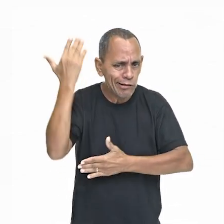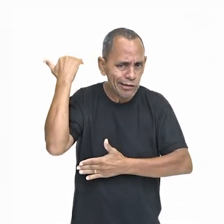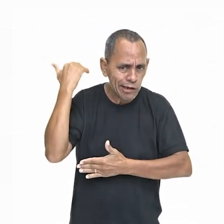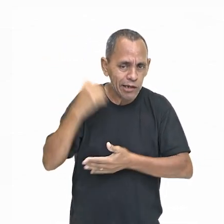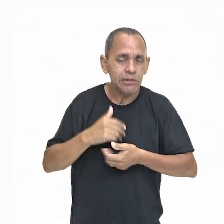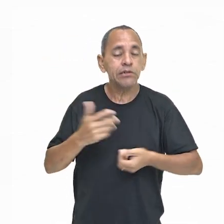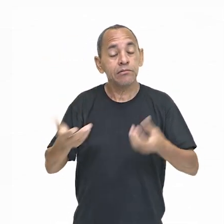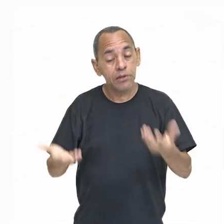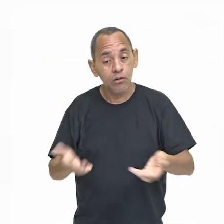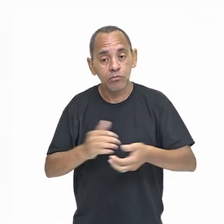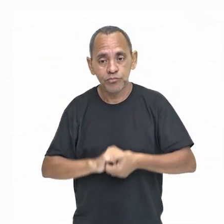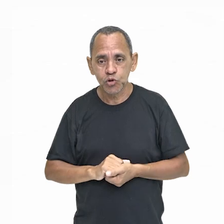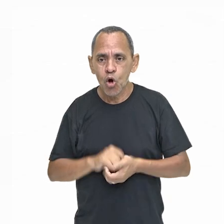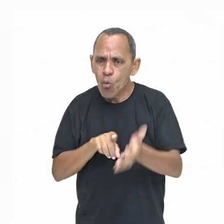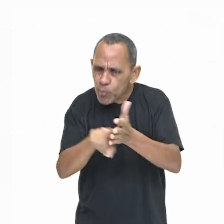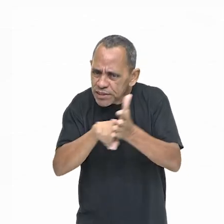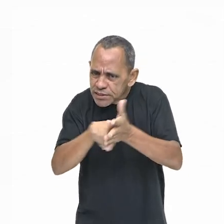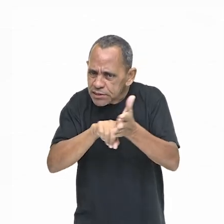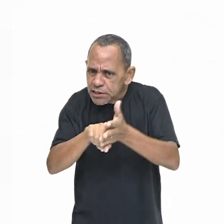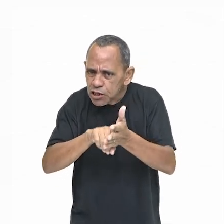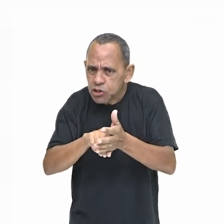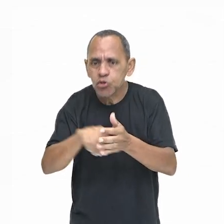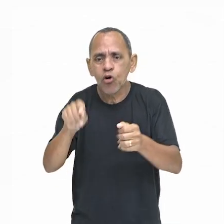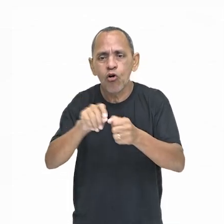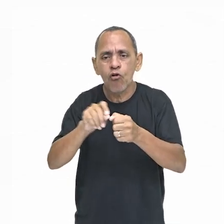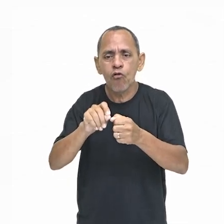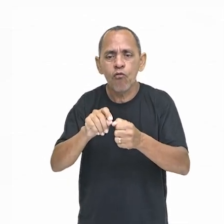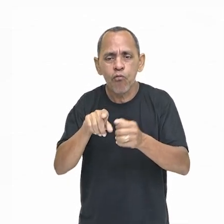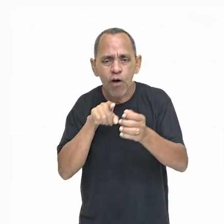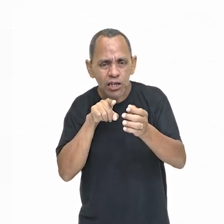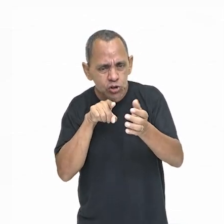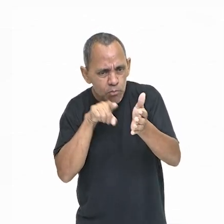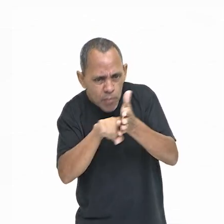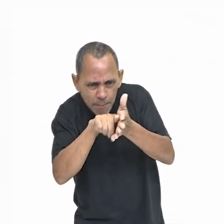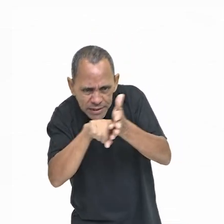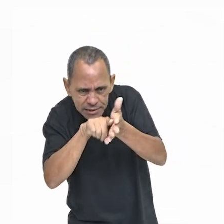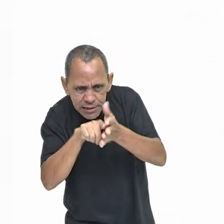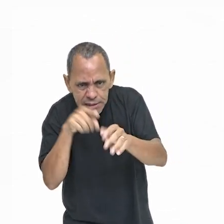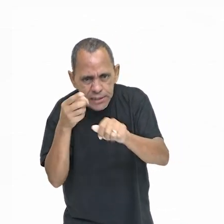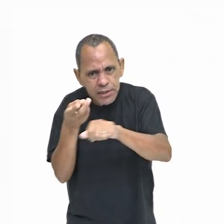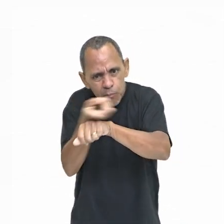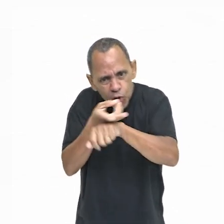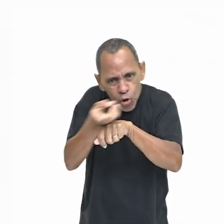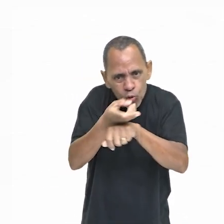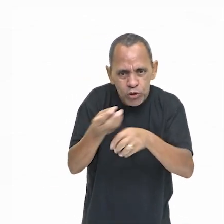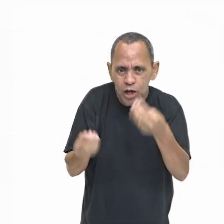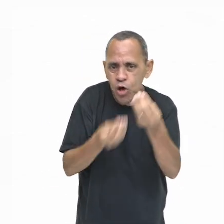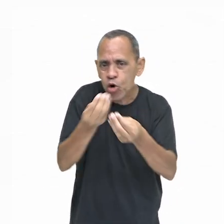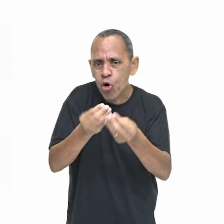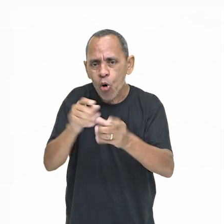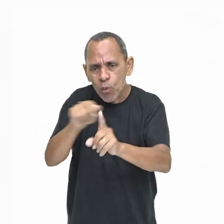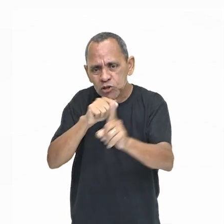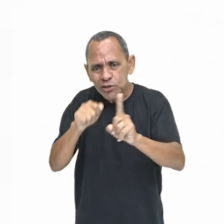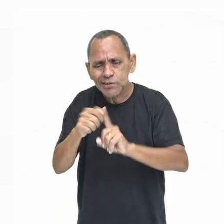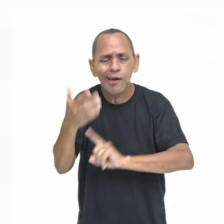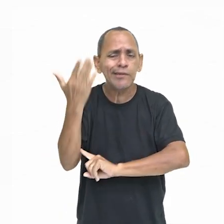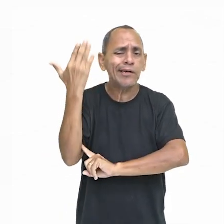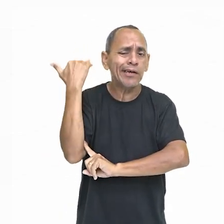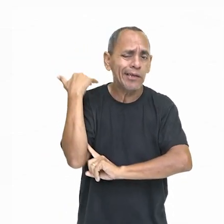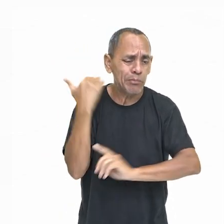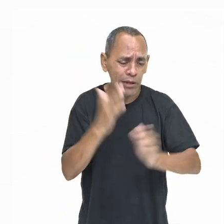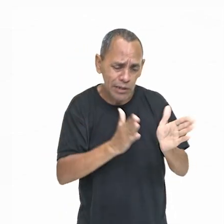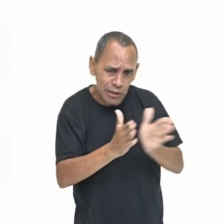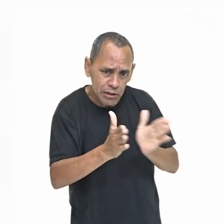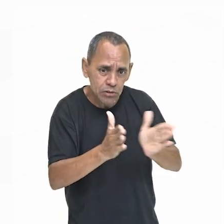trabalho de imersão em uma determinada sociedade a fim de observar e traçar